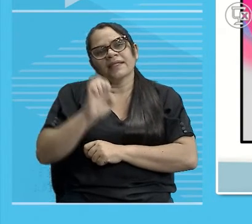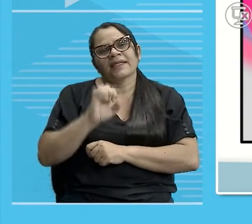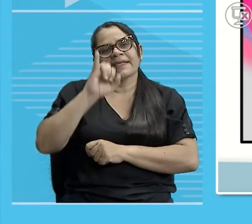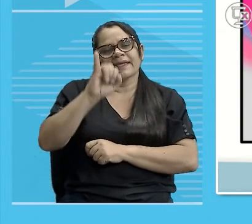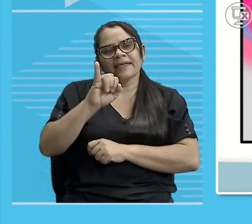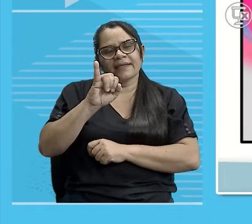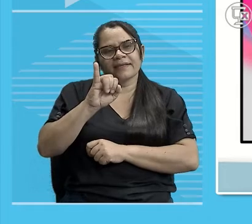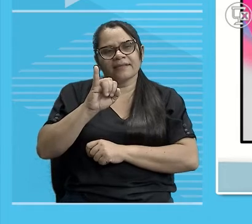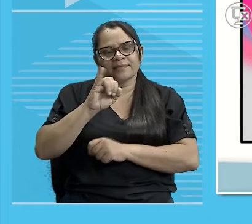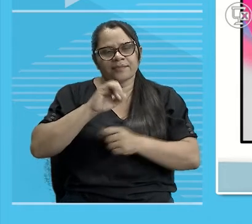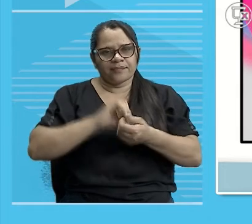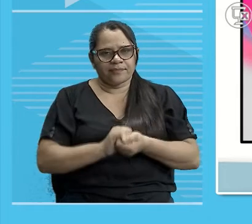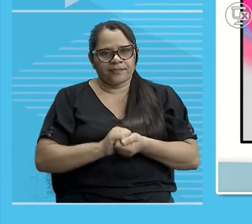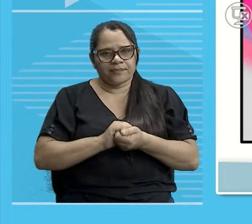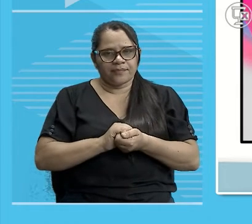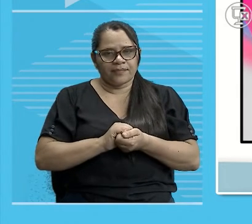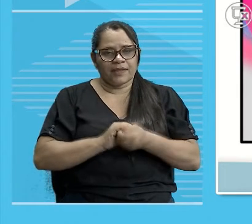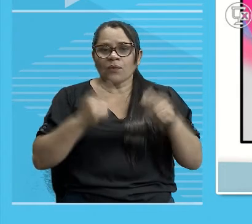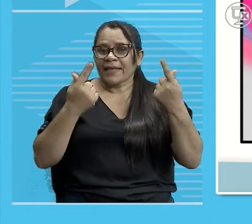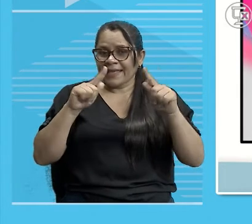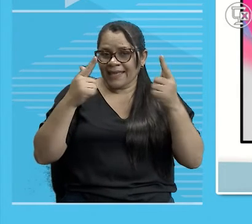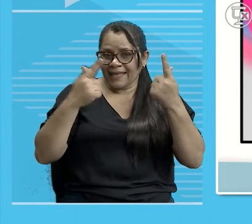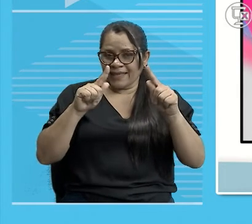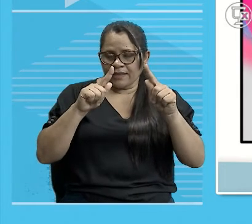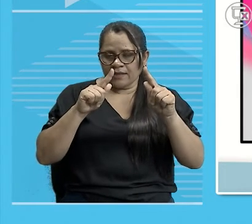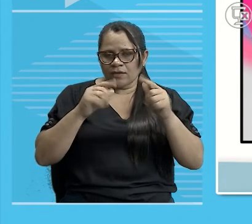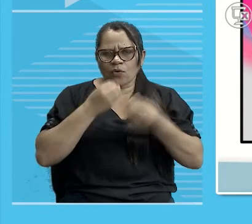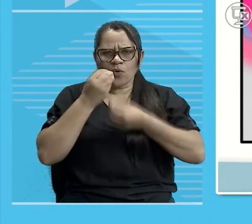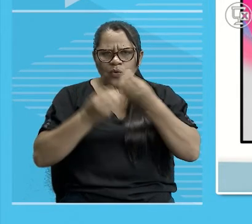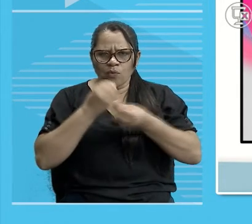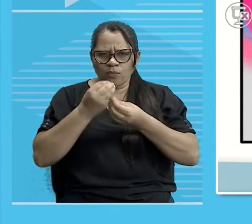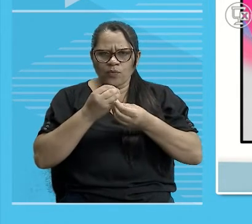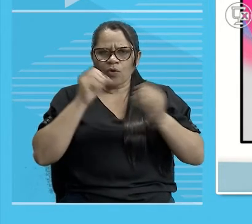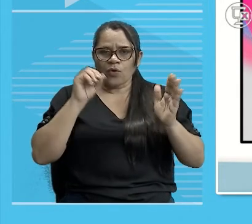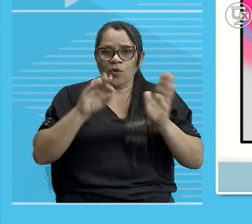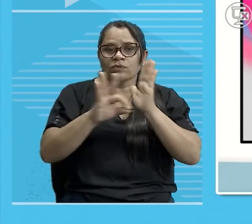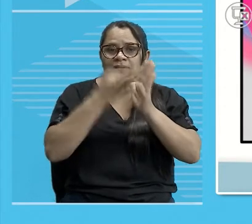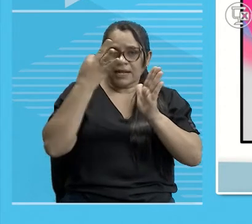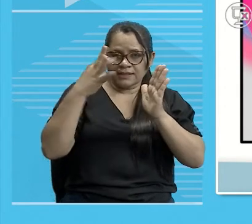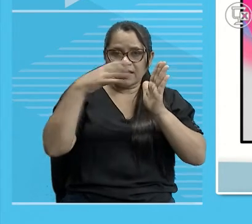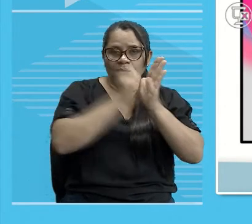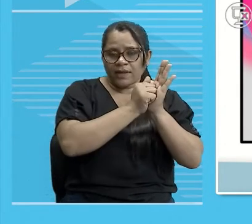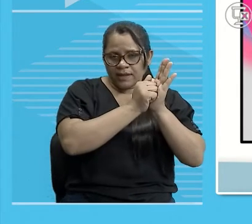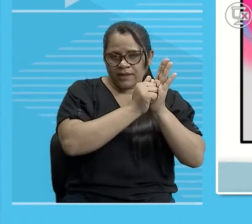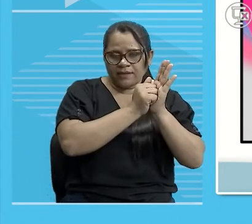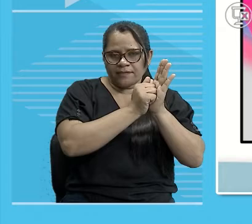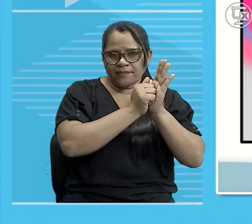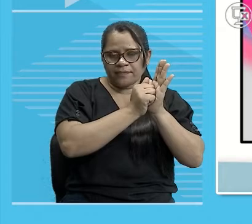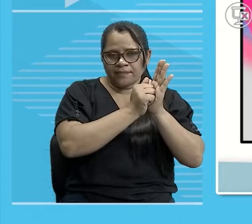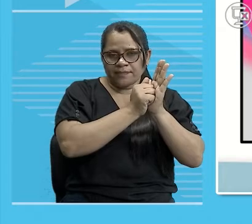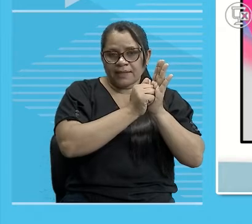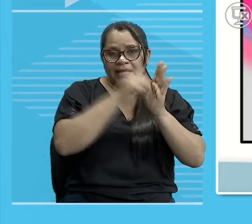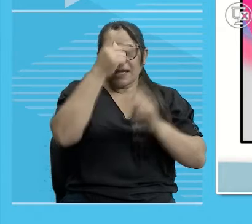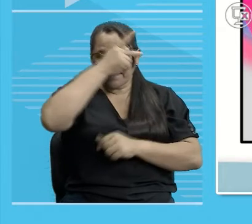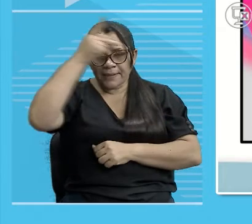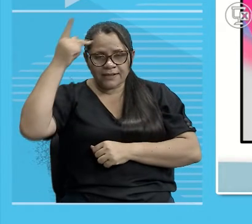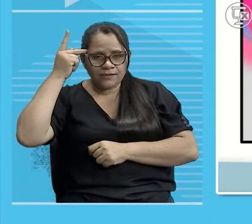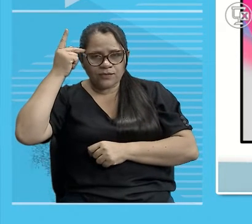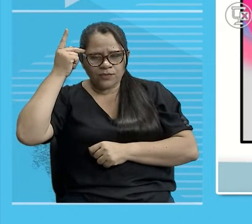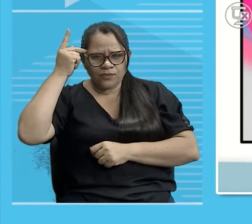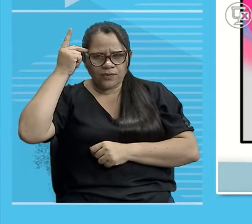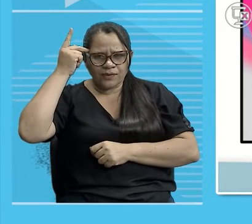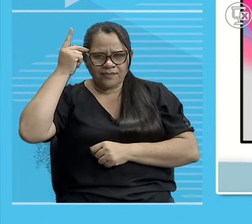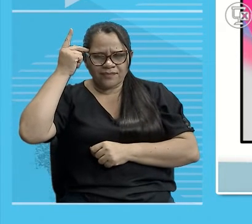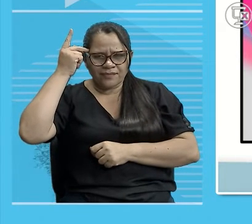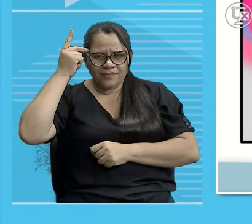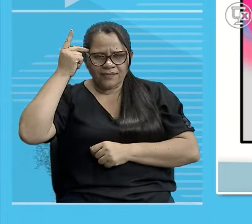uma empresa não pode contratar um gay e esse gay passar certo o